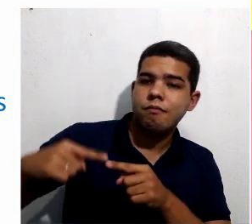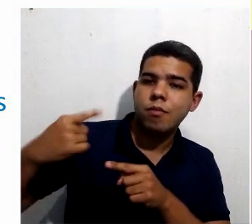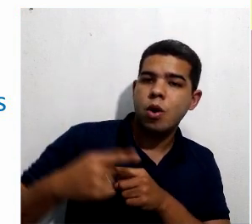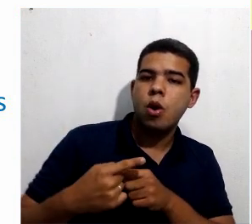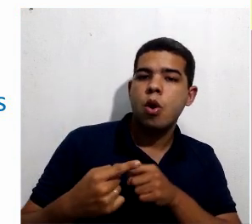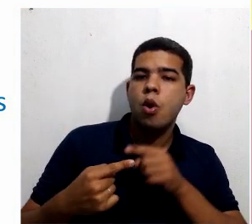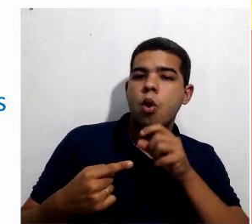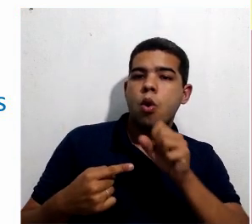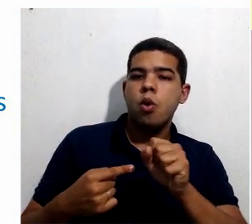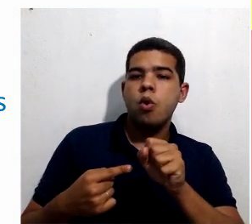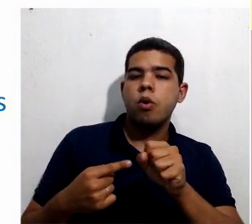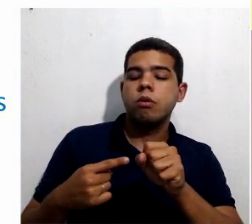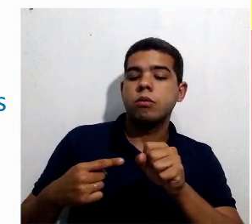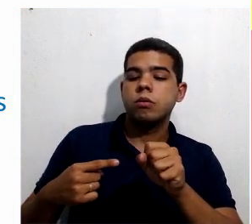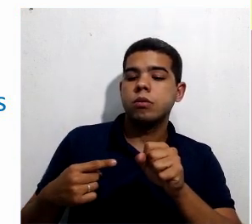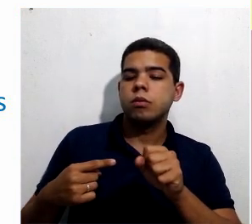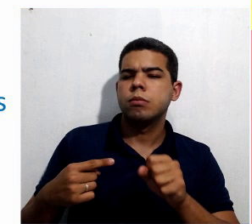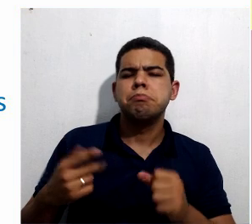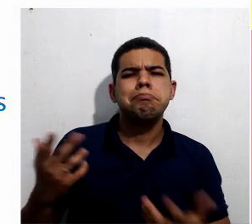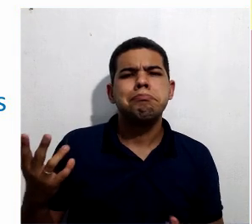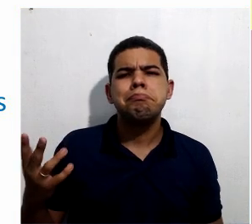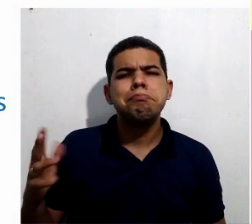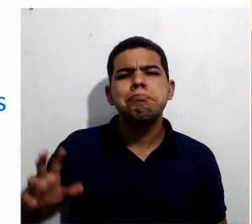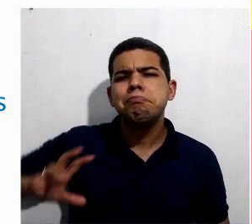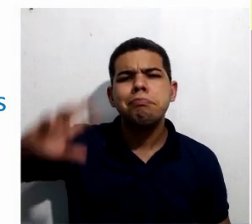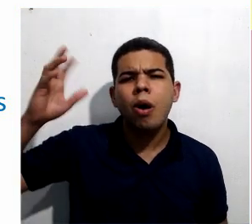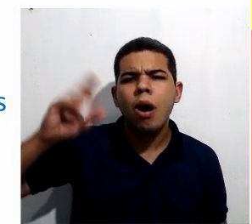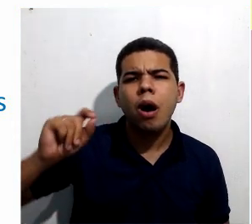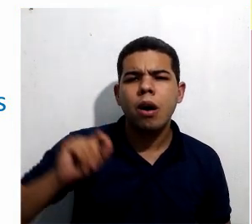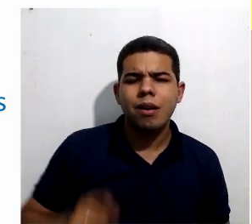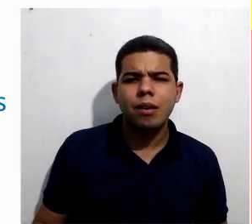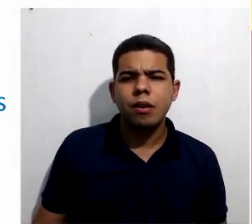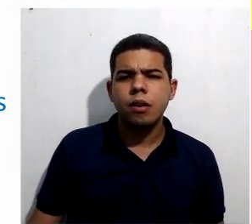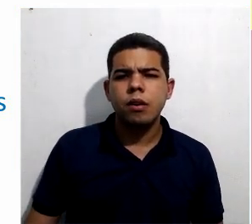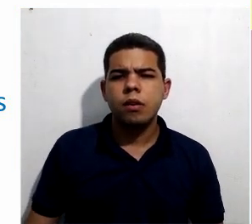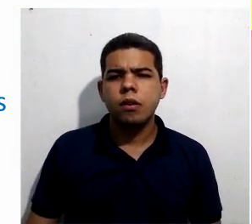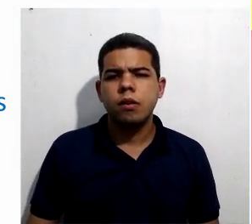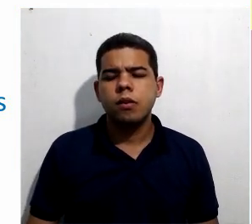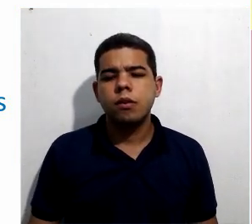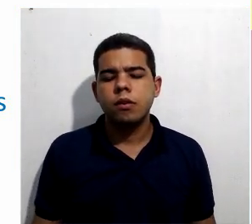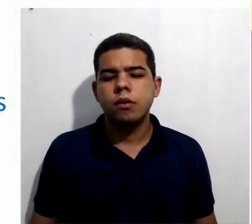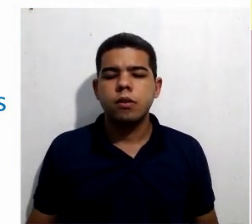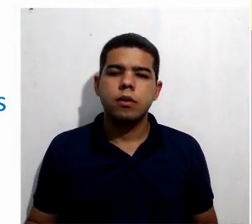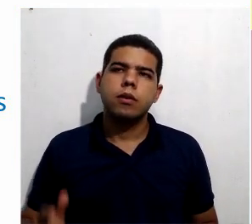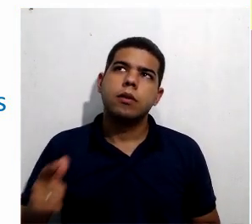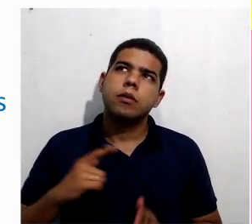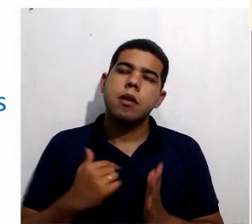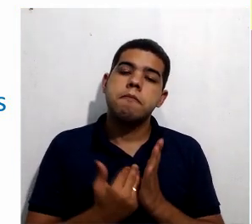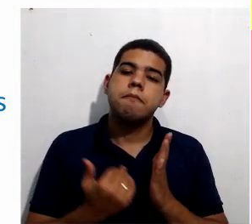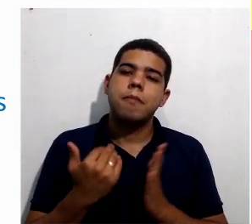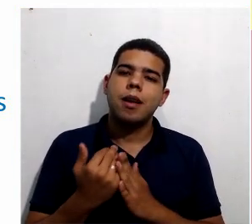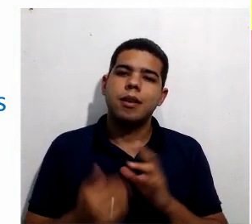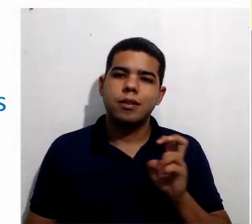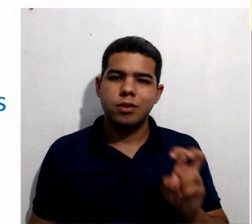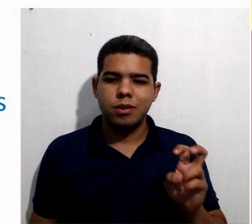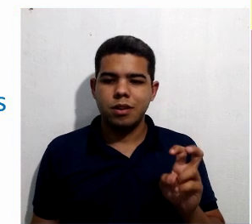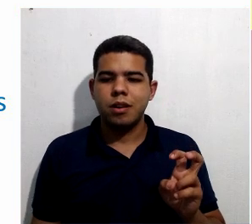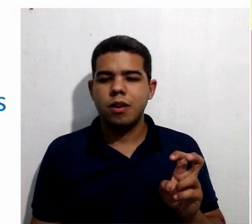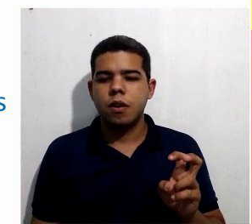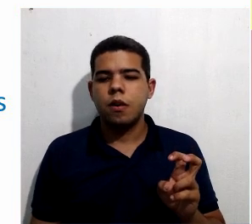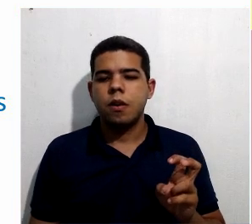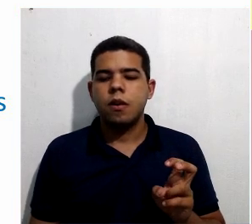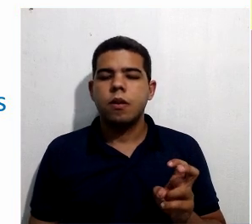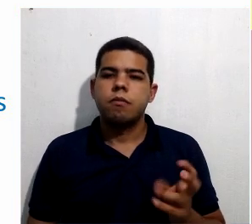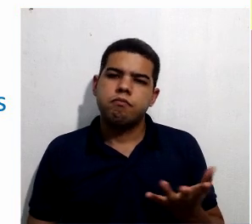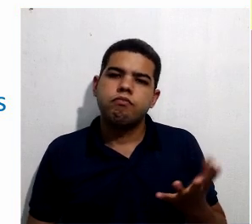8. Tá, qual foi a ação que aconteceu ali? Vamos dizer que aumentou 5, perfeito.